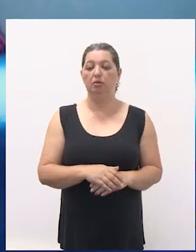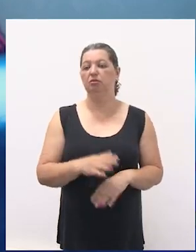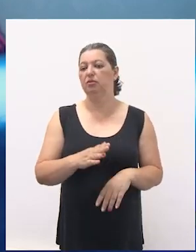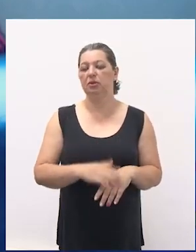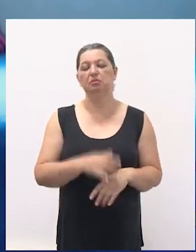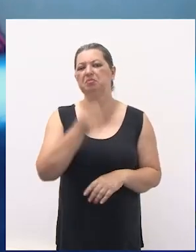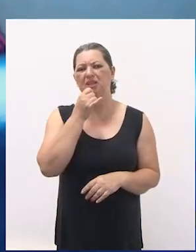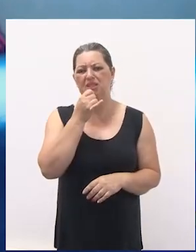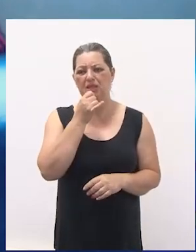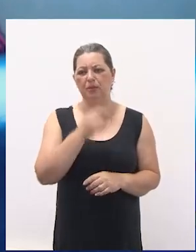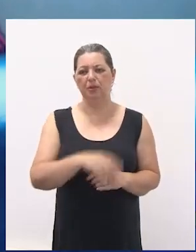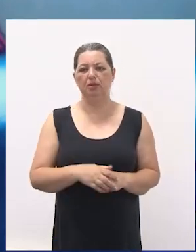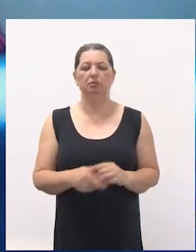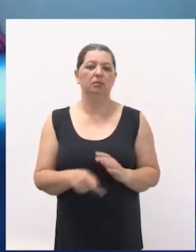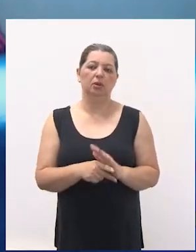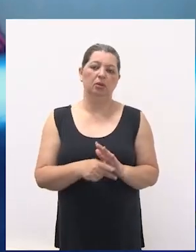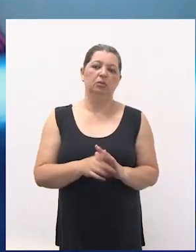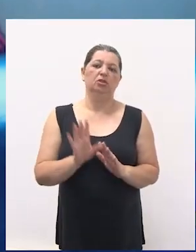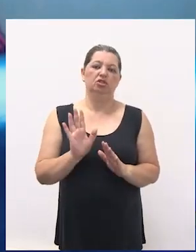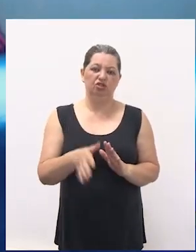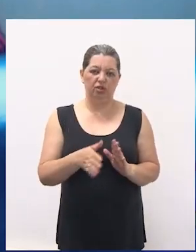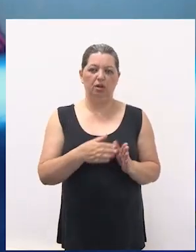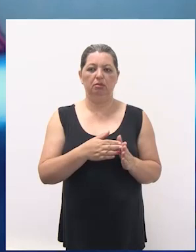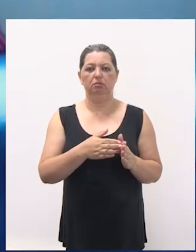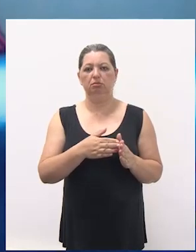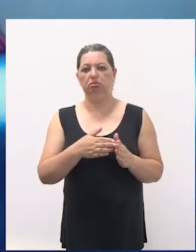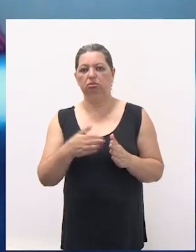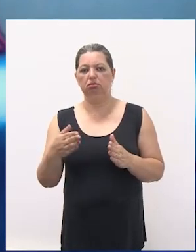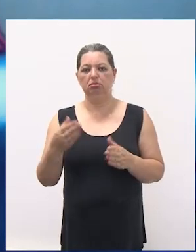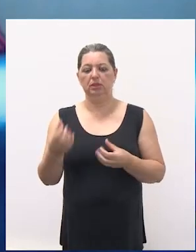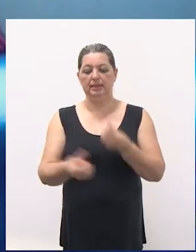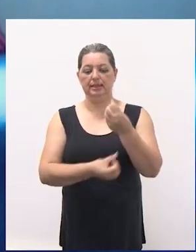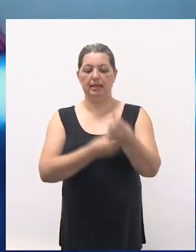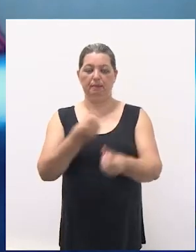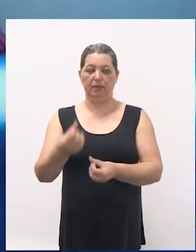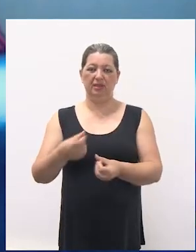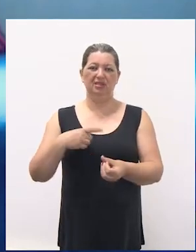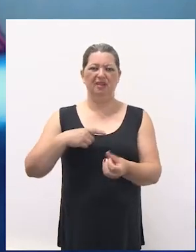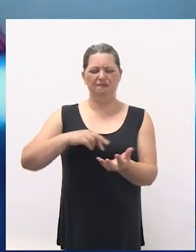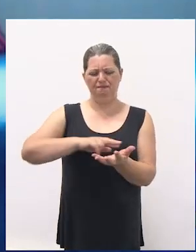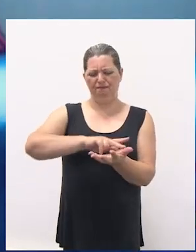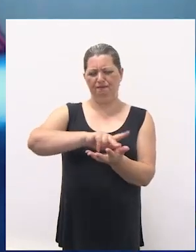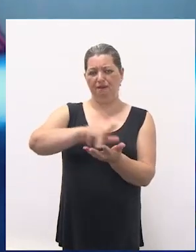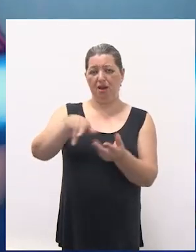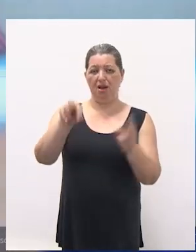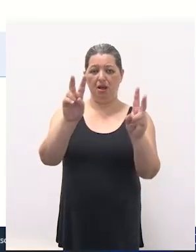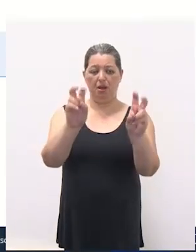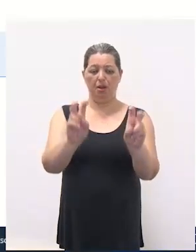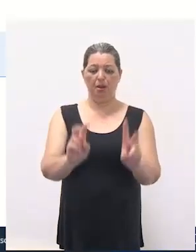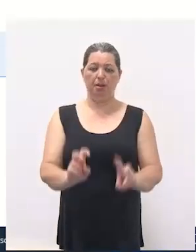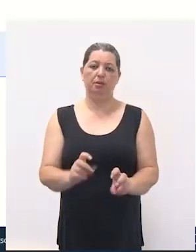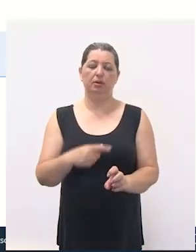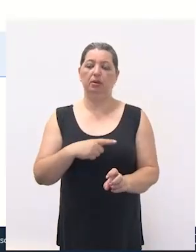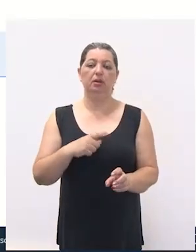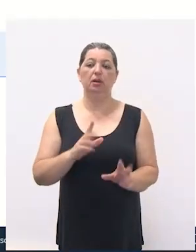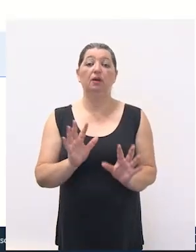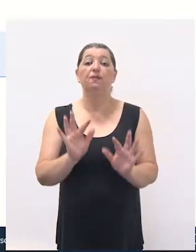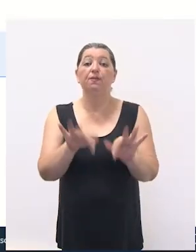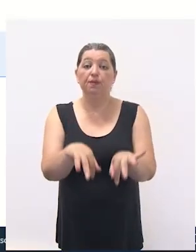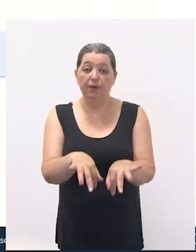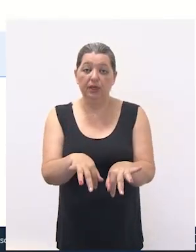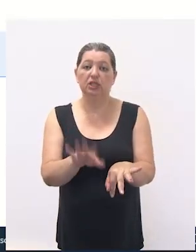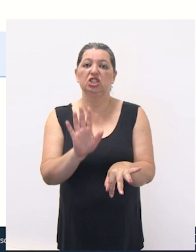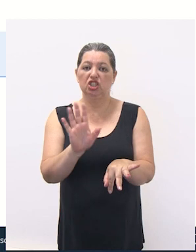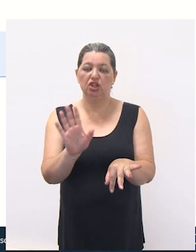dizer que você avançou aí no semestre e tal, e já tem muito tópico. Aí você acabou uma unidade lá que já